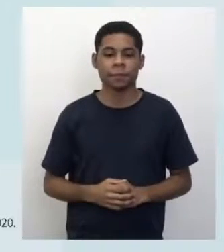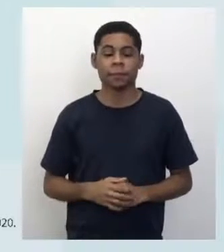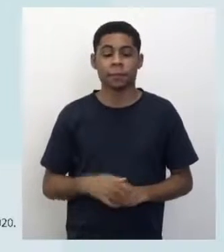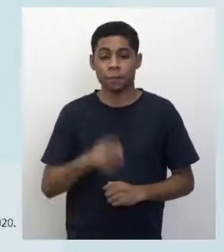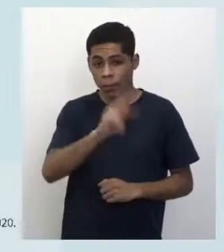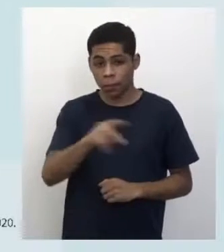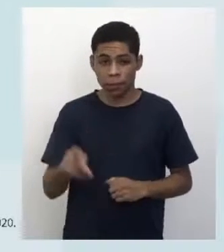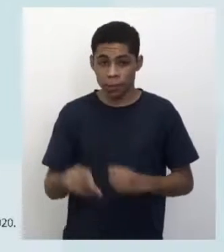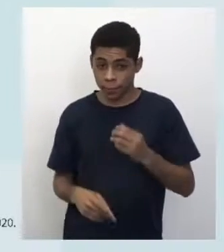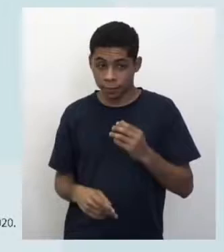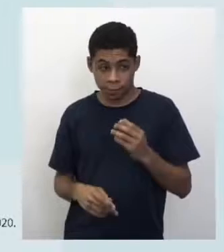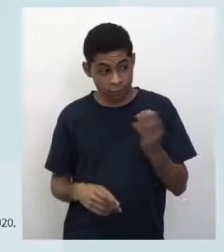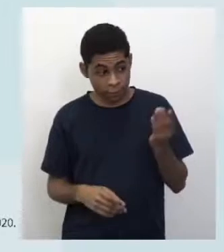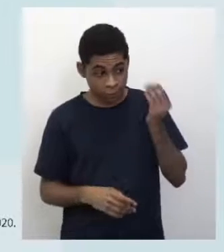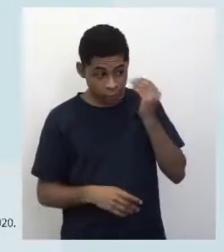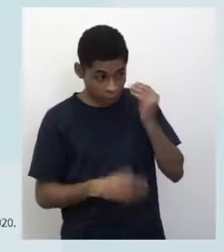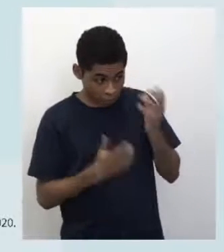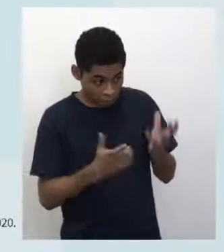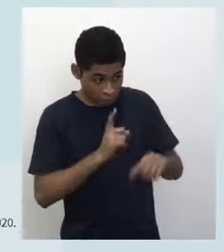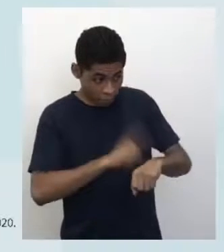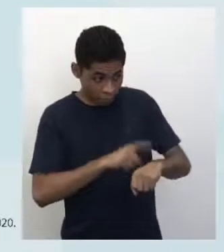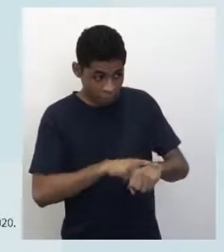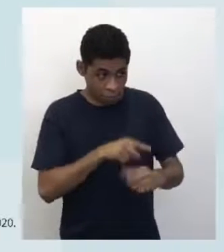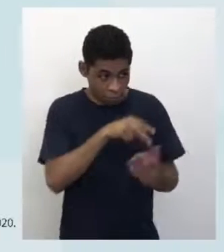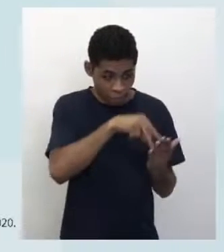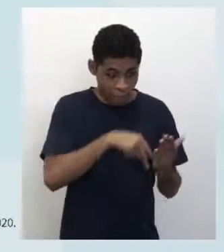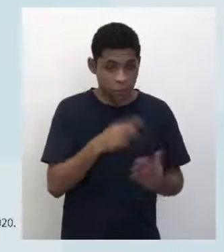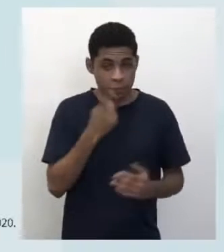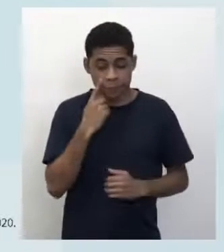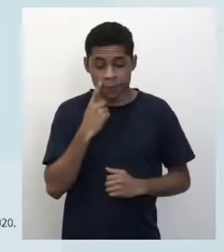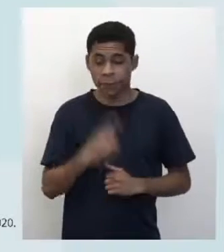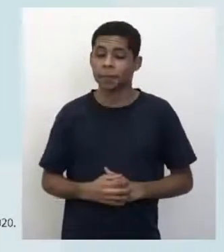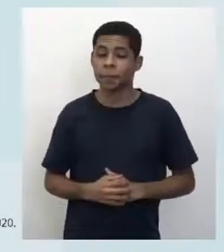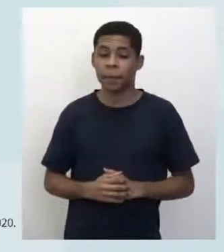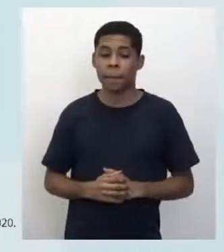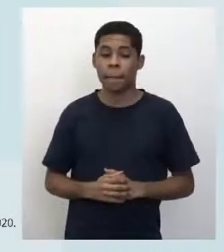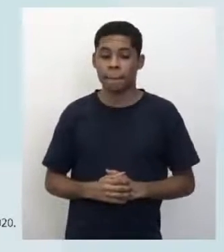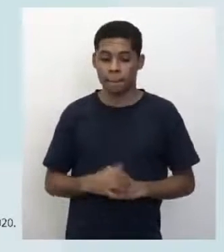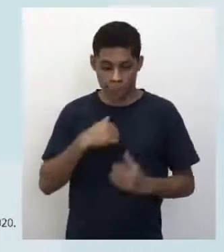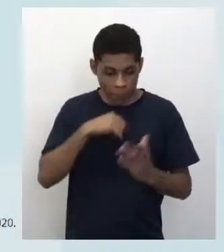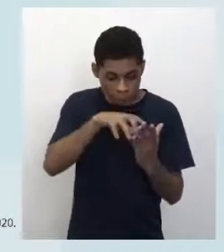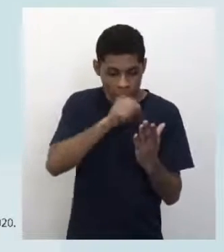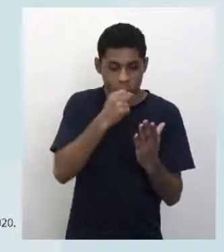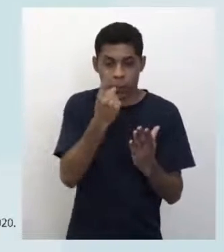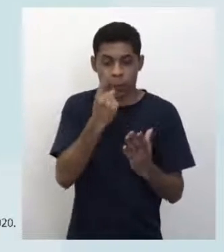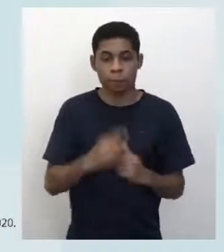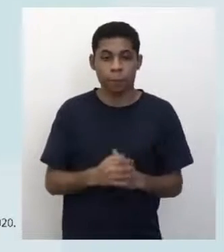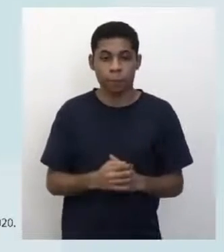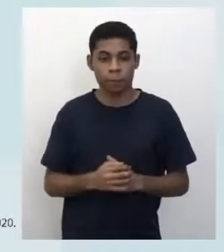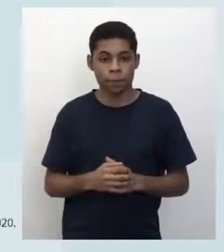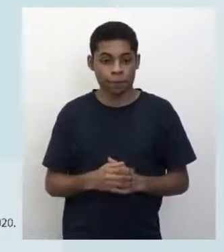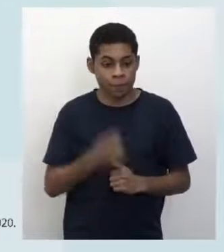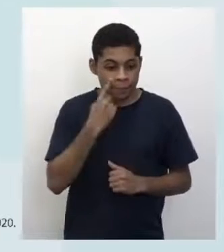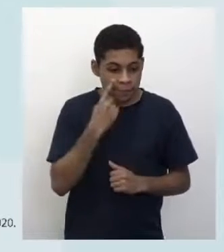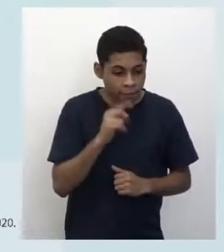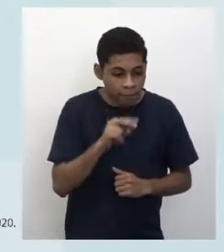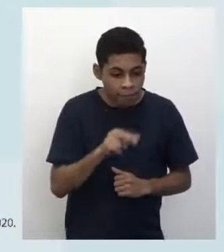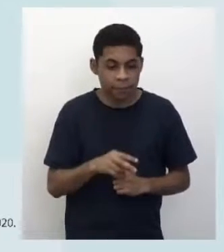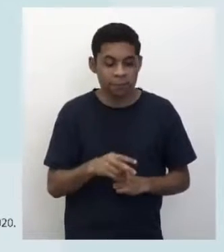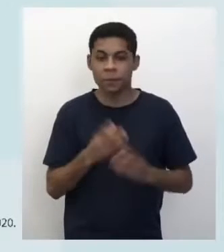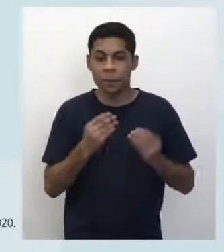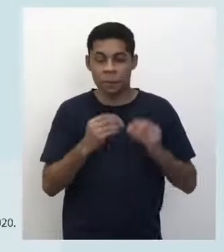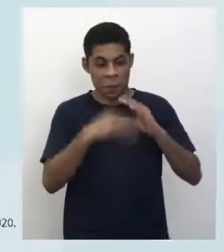você ler alguma coisa que estava acontecendo numa linda tarde de sol. Já peguei aqui. Opa. Nossa,